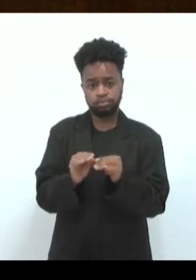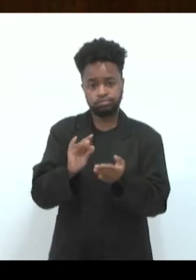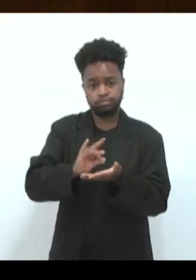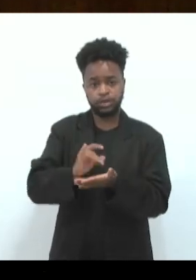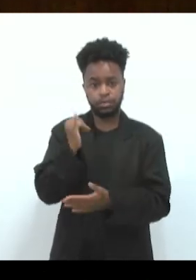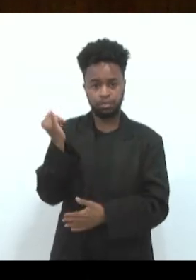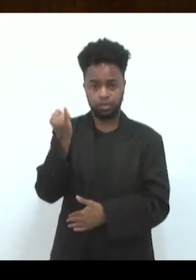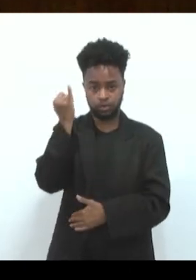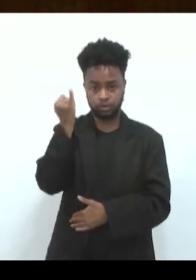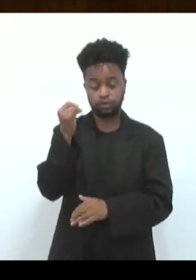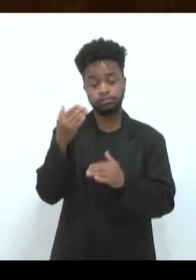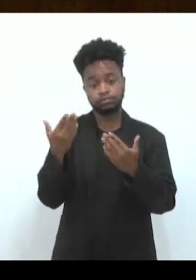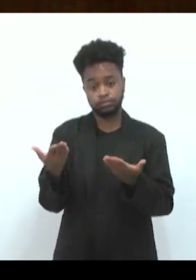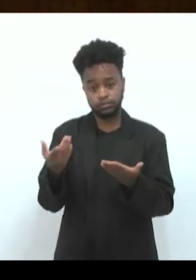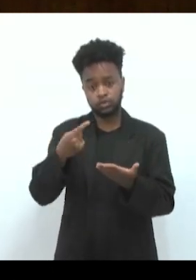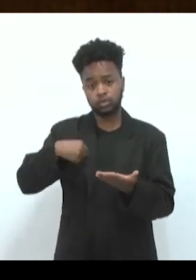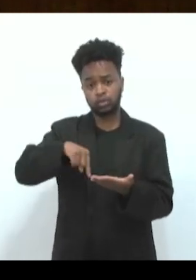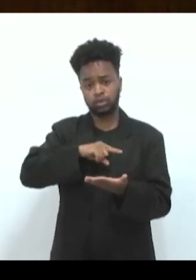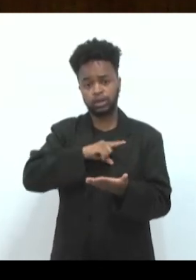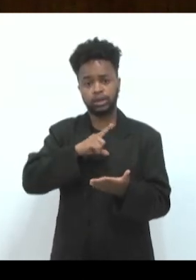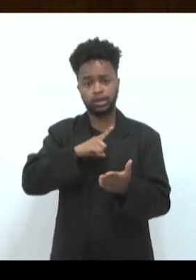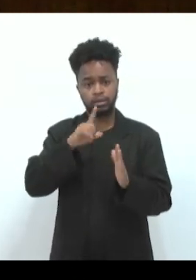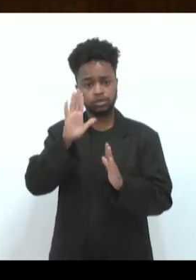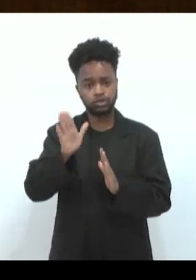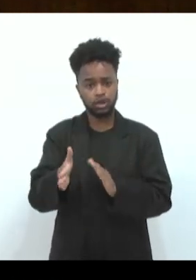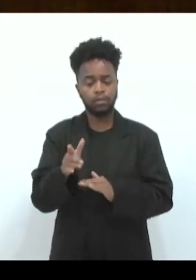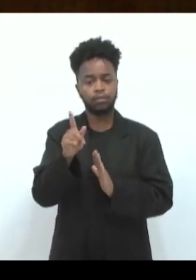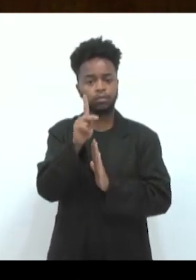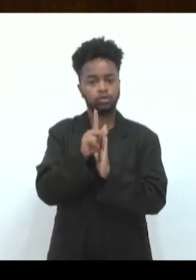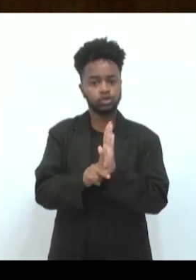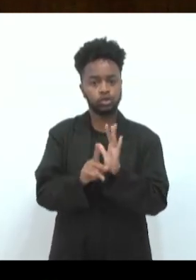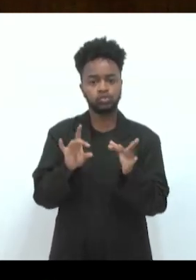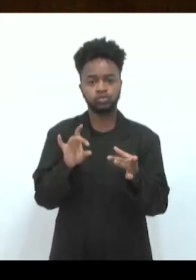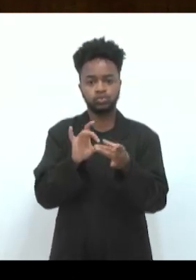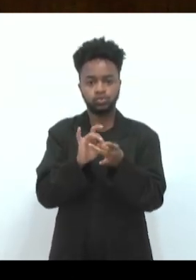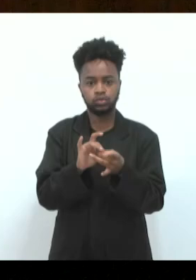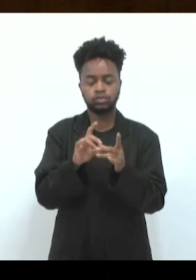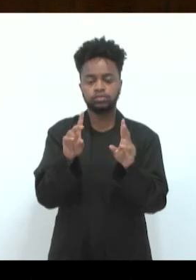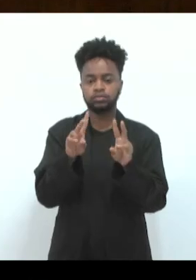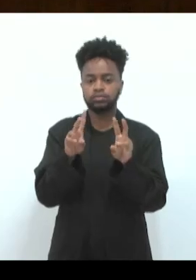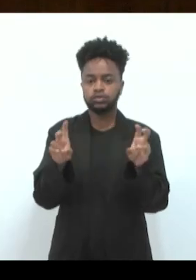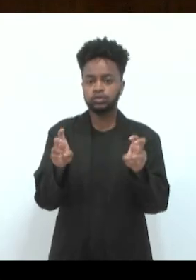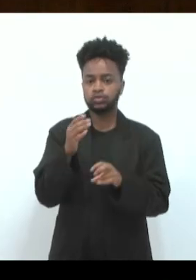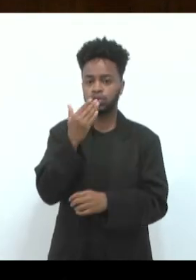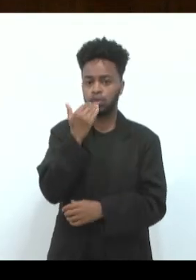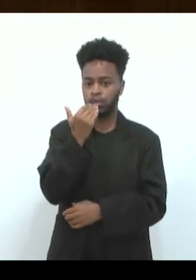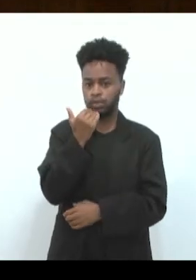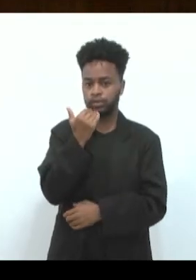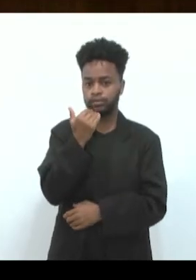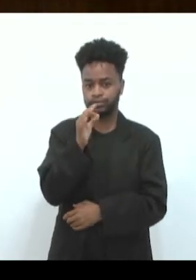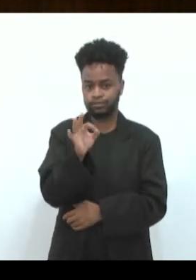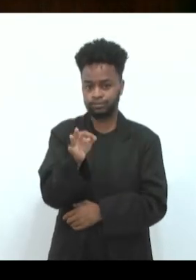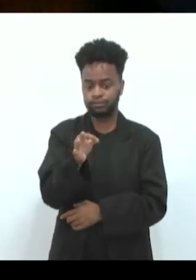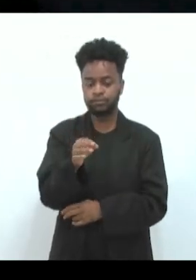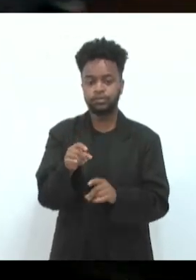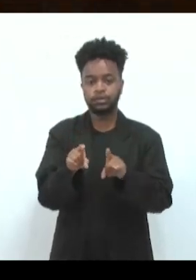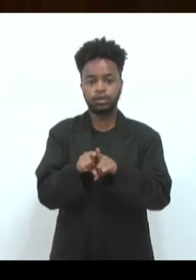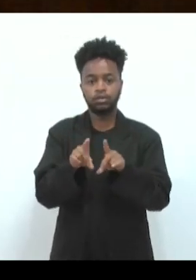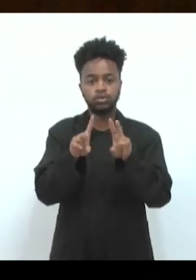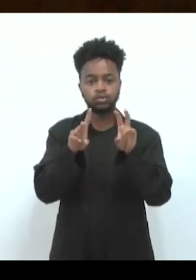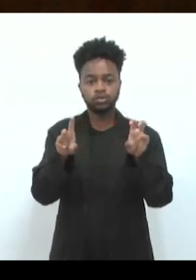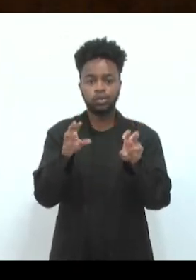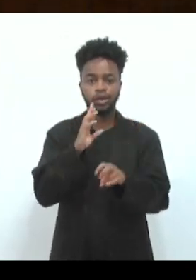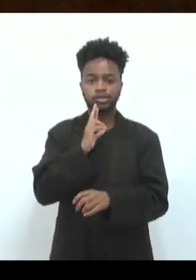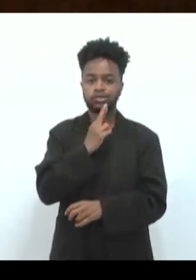Nós, inclusive, temos projetos conjuntos sobre a questão da alimentação, né? Sobre a questão dos